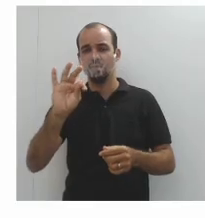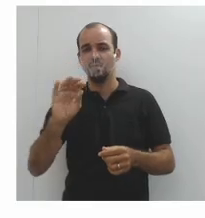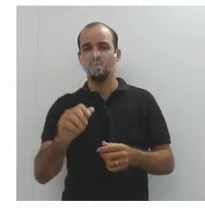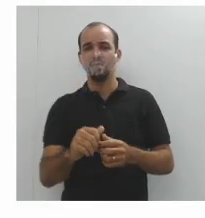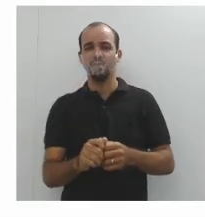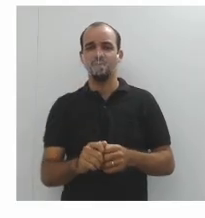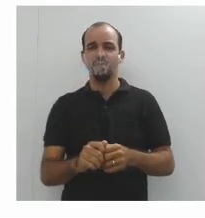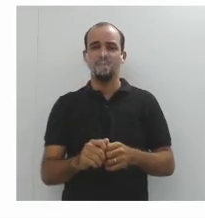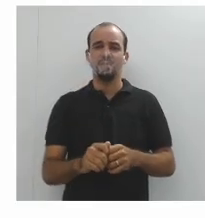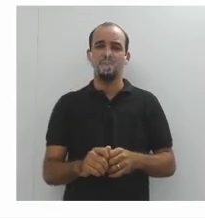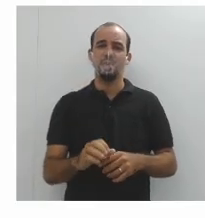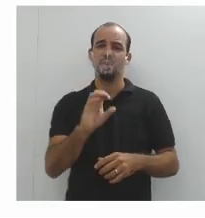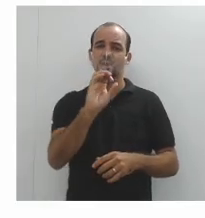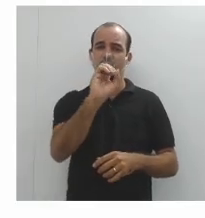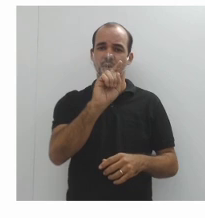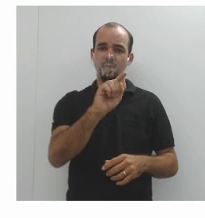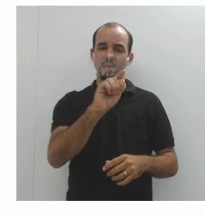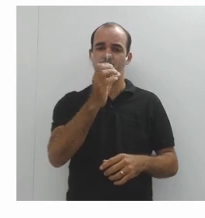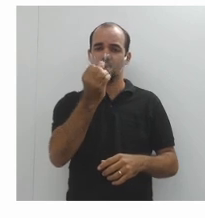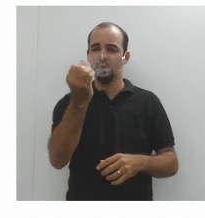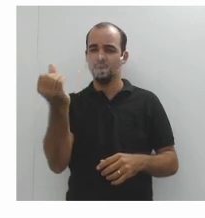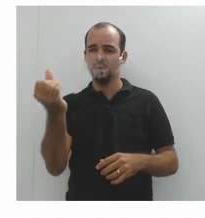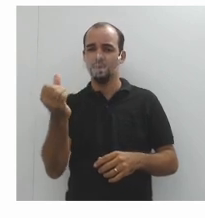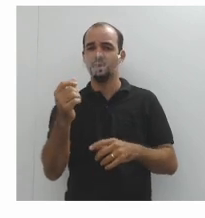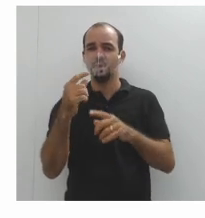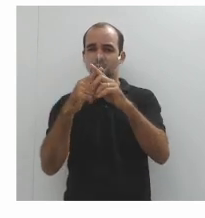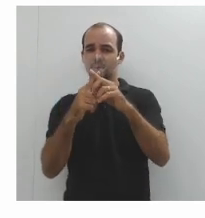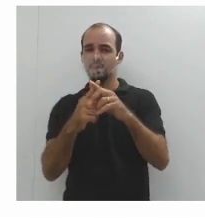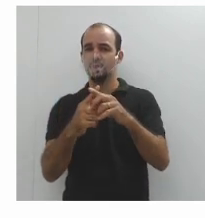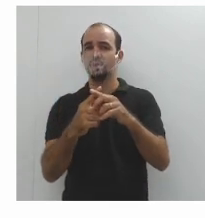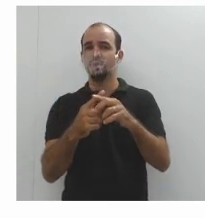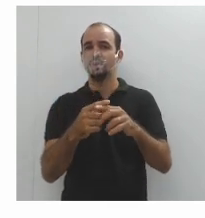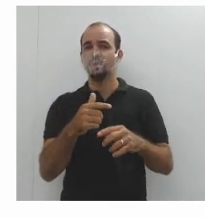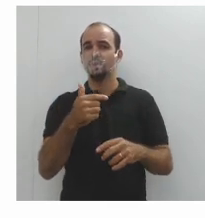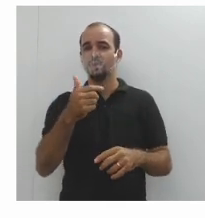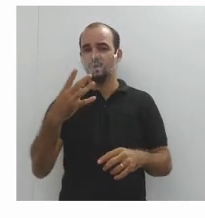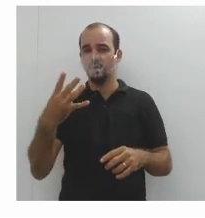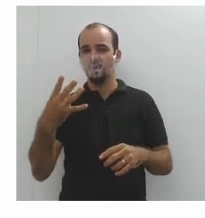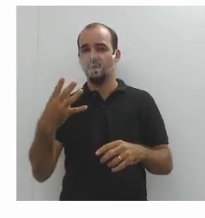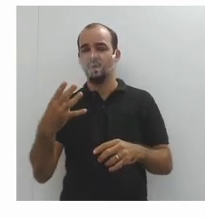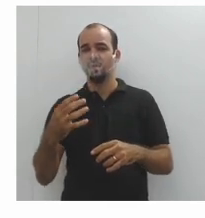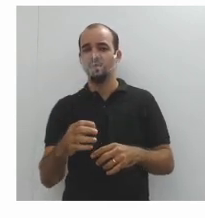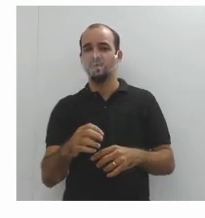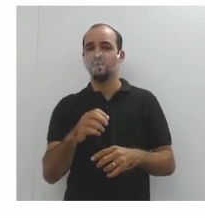0,666 vezes 22,4, ok? 15 litros,